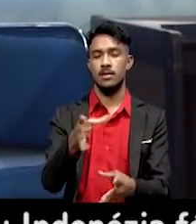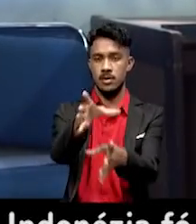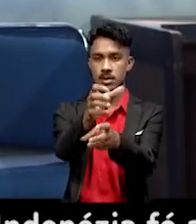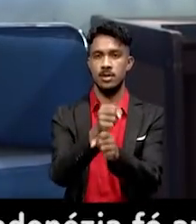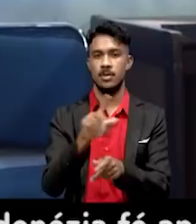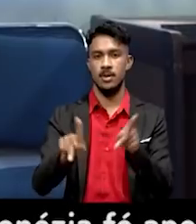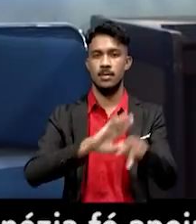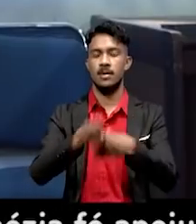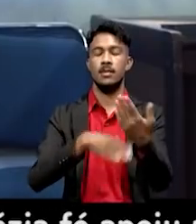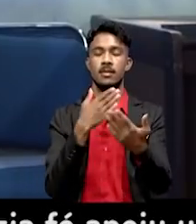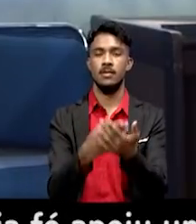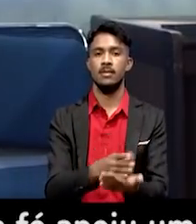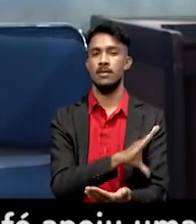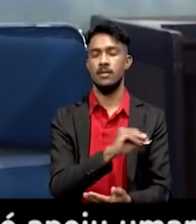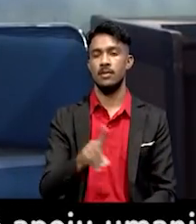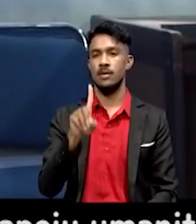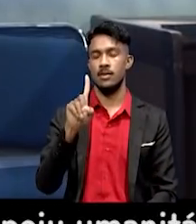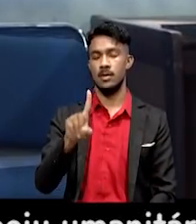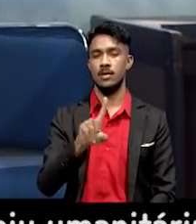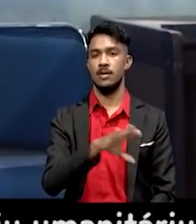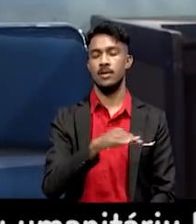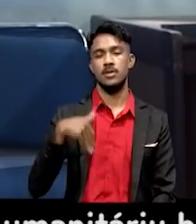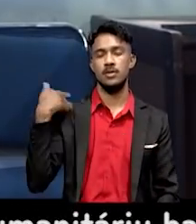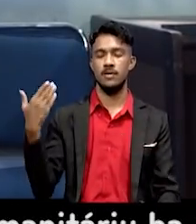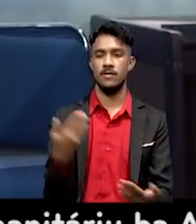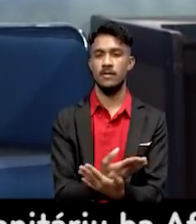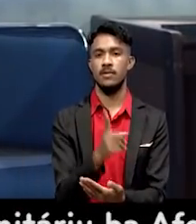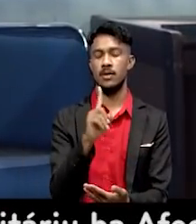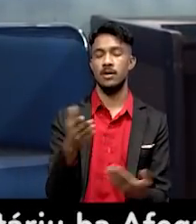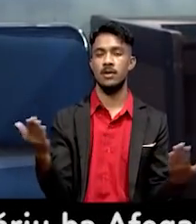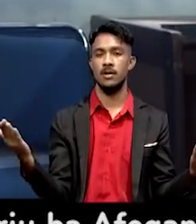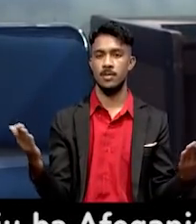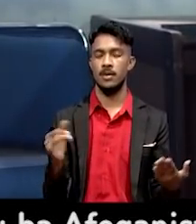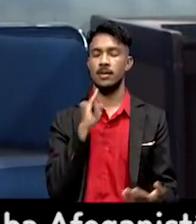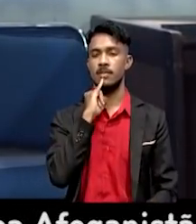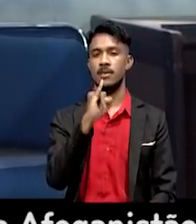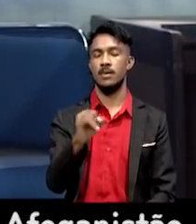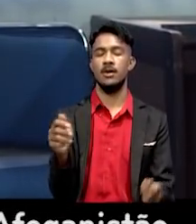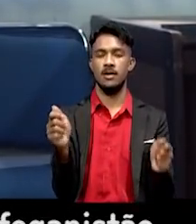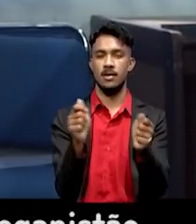e geração fã ainda não vem mas ho